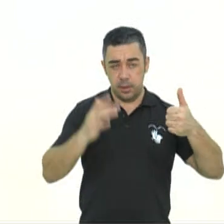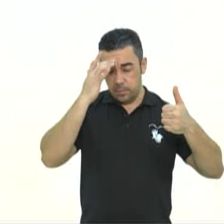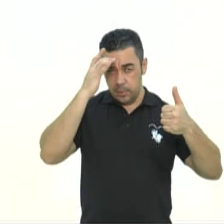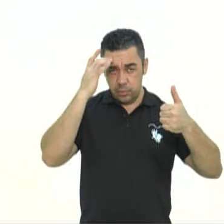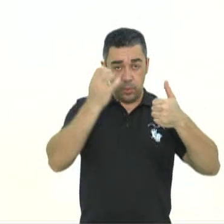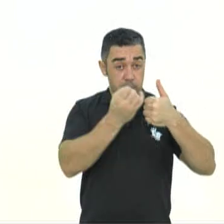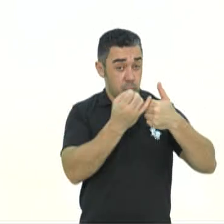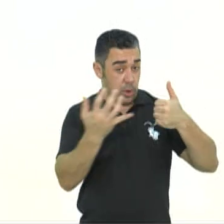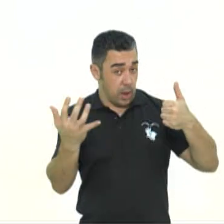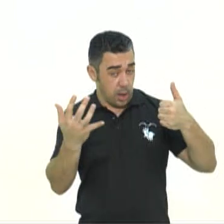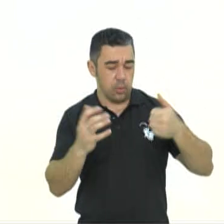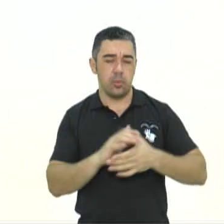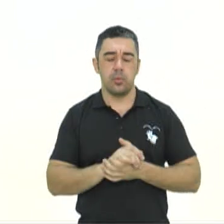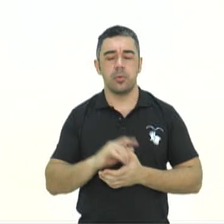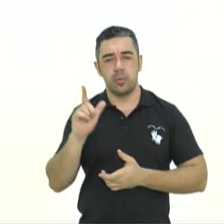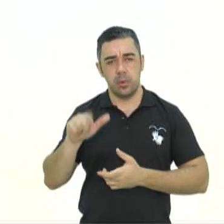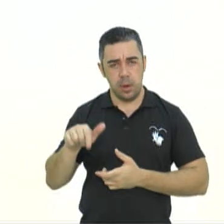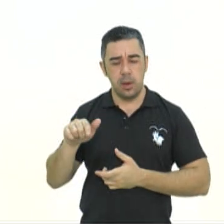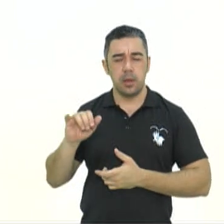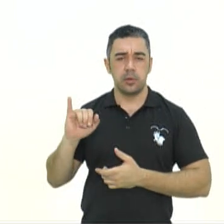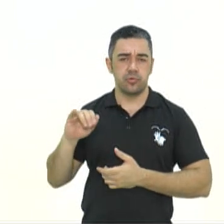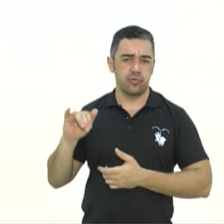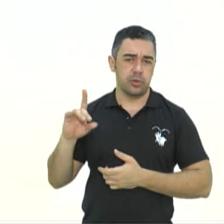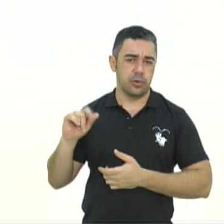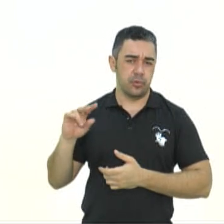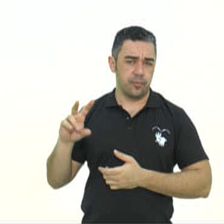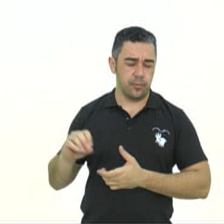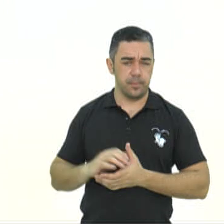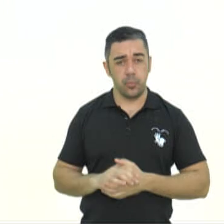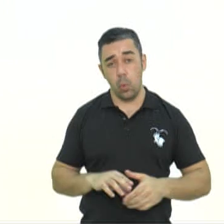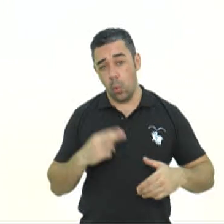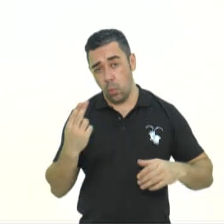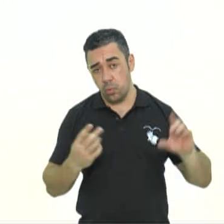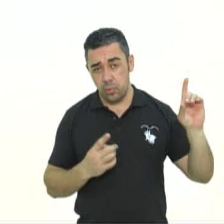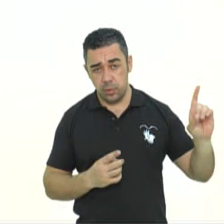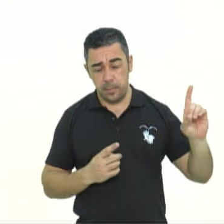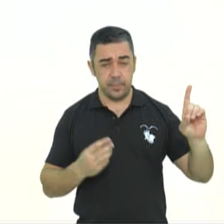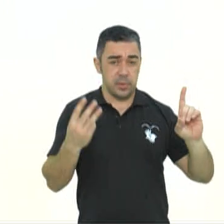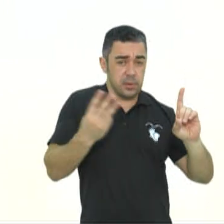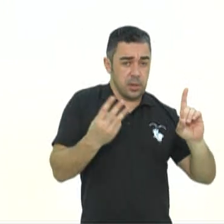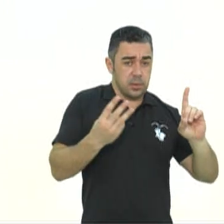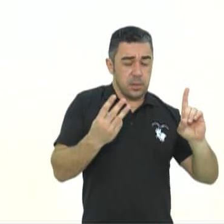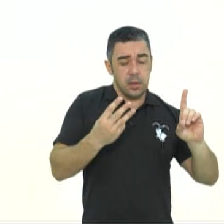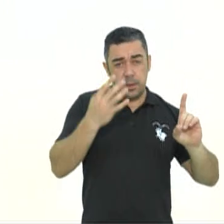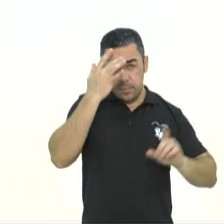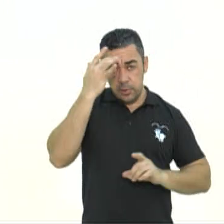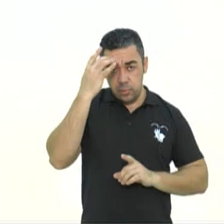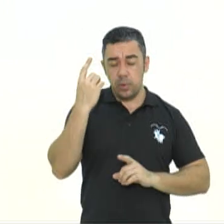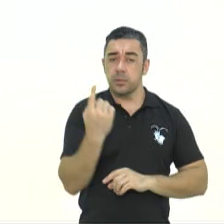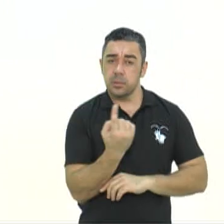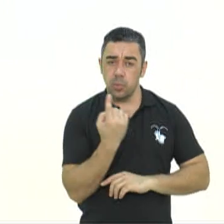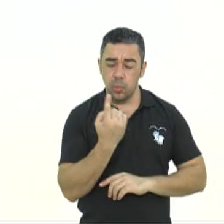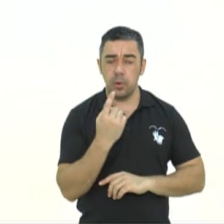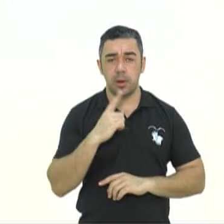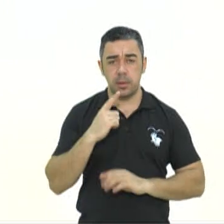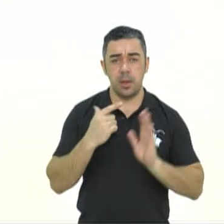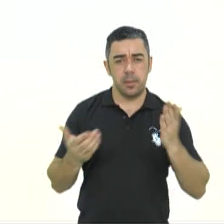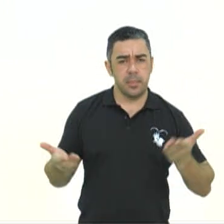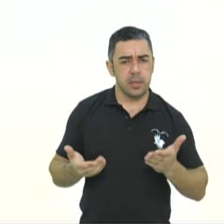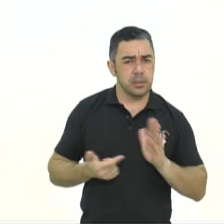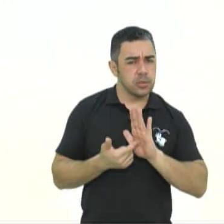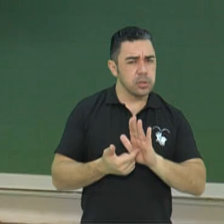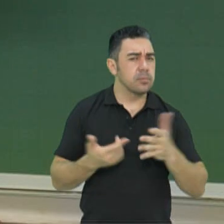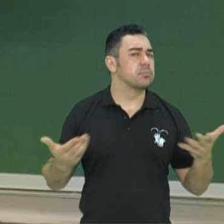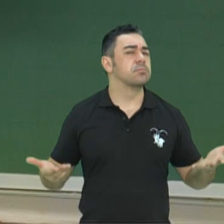do plural, presente do indicativo. Ou a D, terceira pessoa do singular, presente do indicativo. E